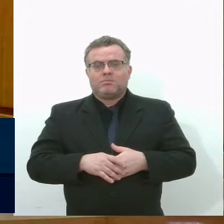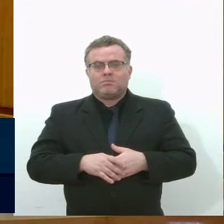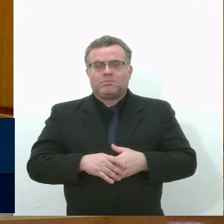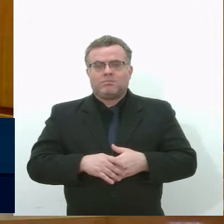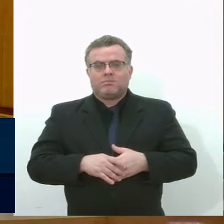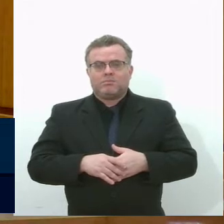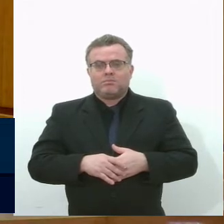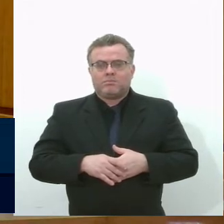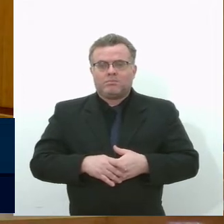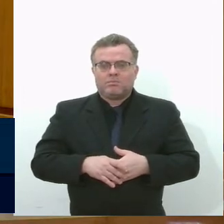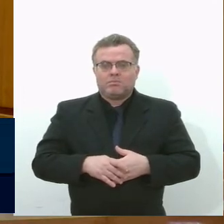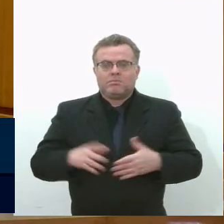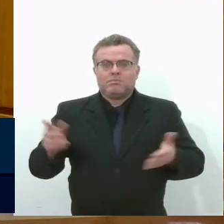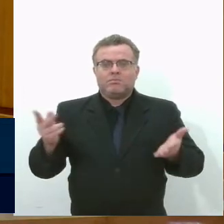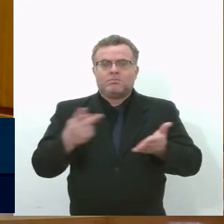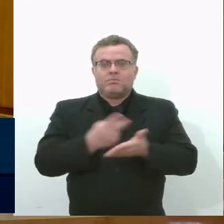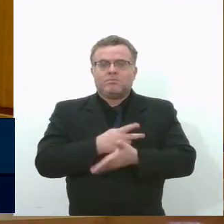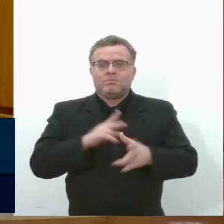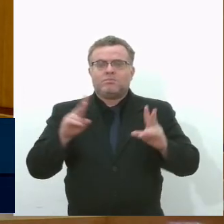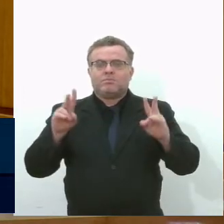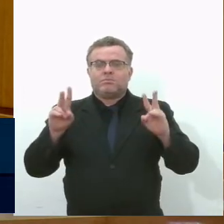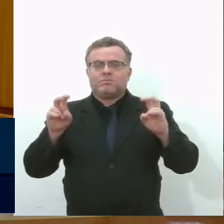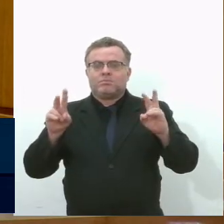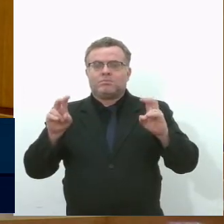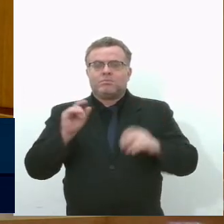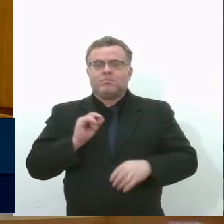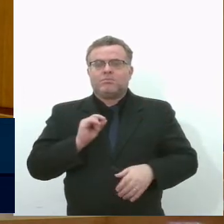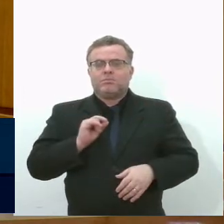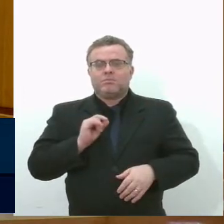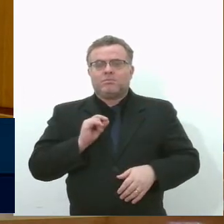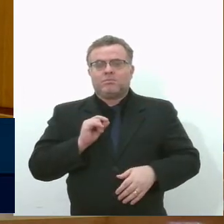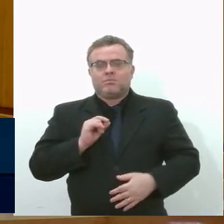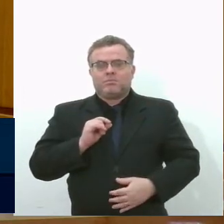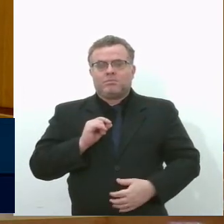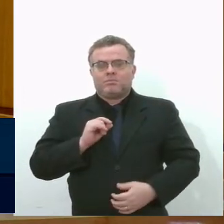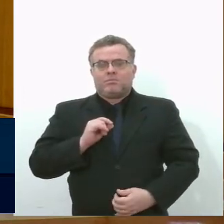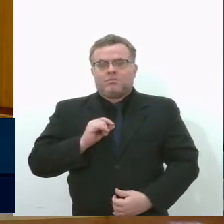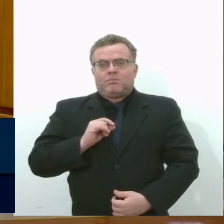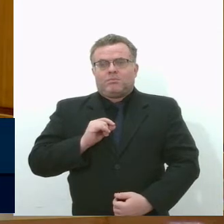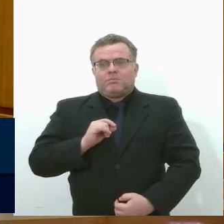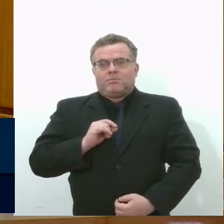Trata-se de uma matéria onde a ATRICOM,